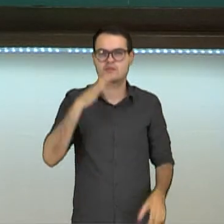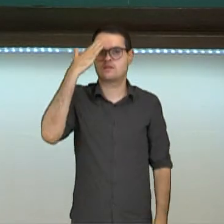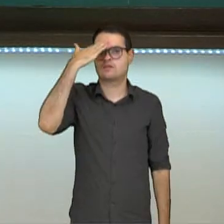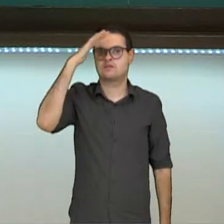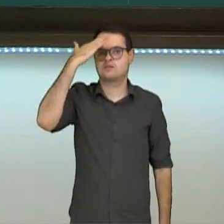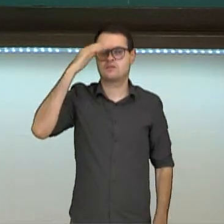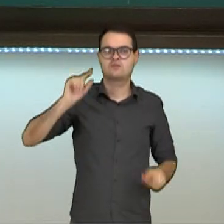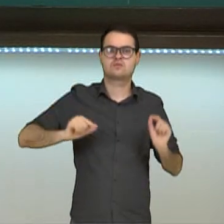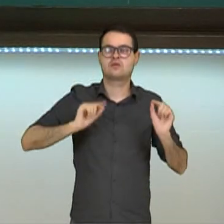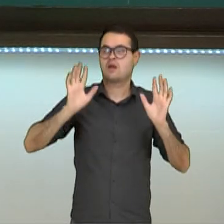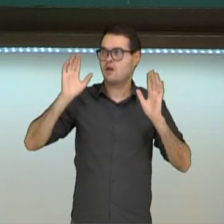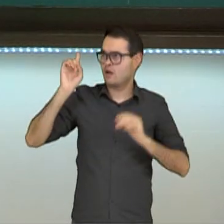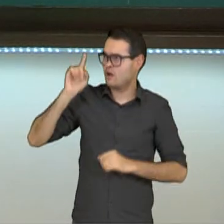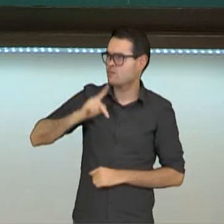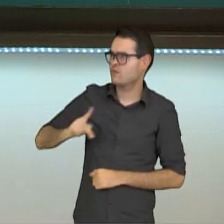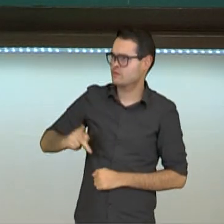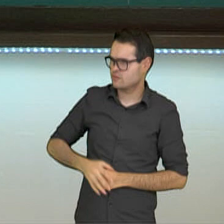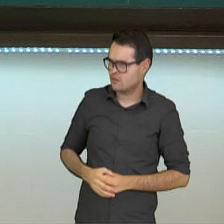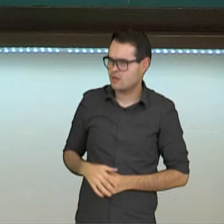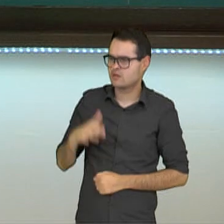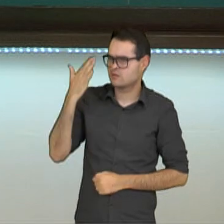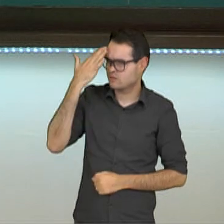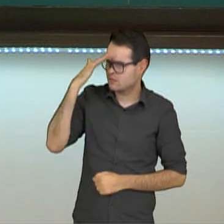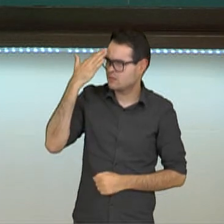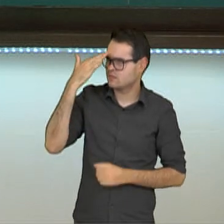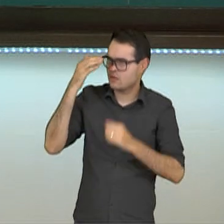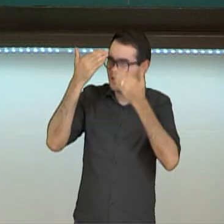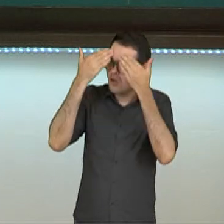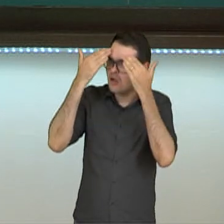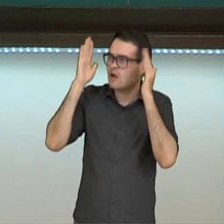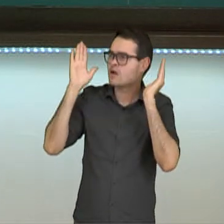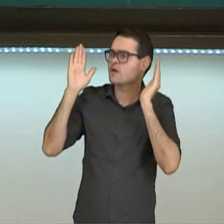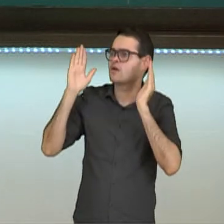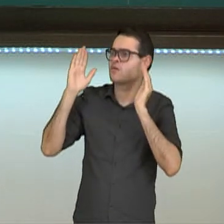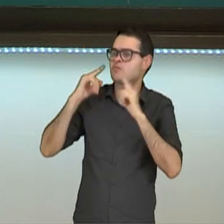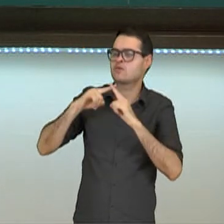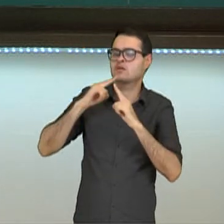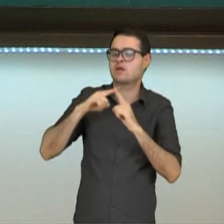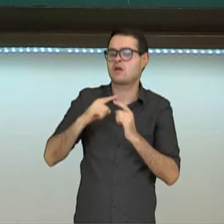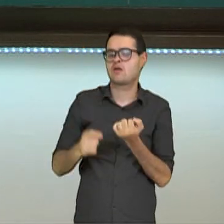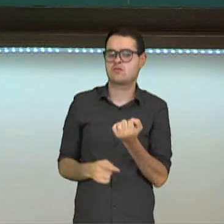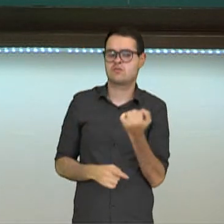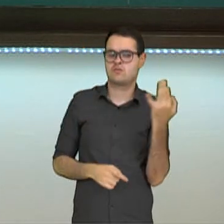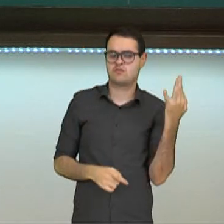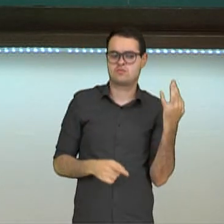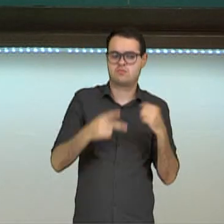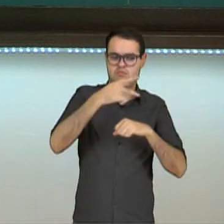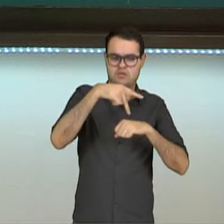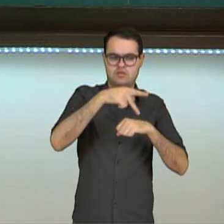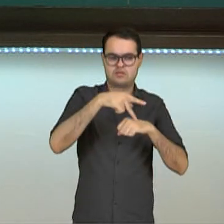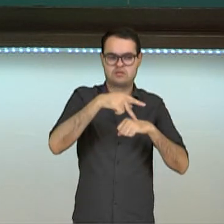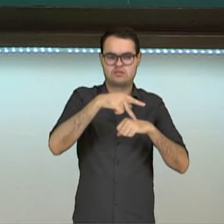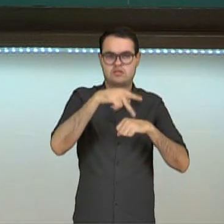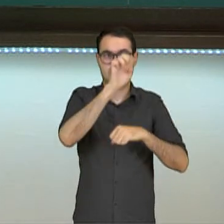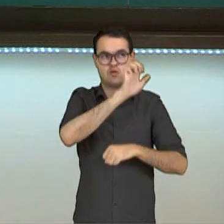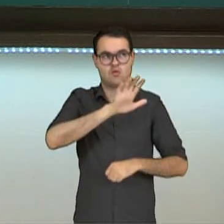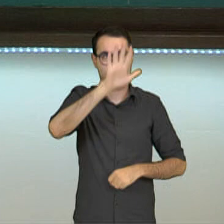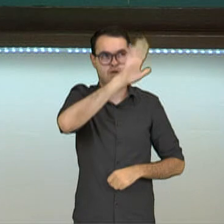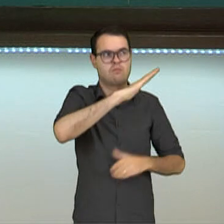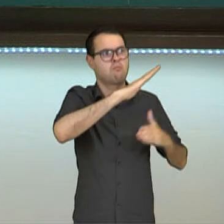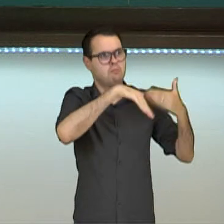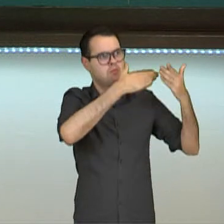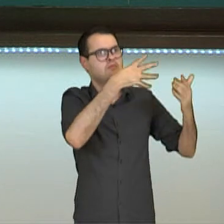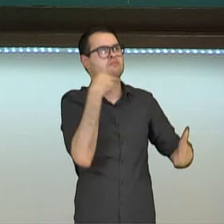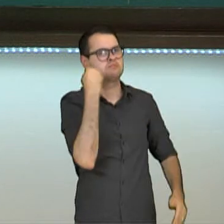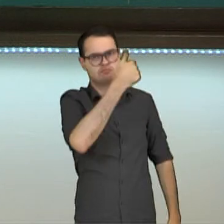país desenvolvido. Ah, professor, então agora eu estou entendendo, porque eles falam lá que os países europeus são desenvolvidos, porque eles